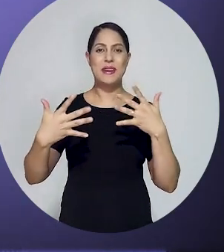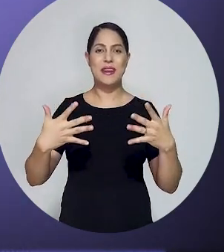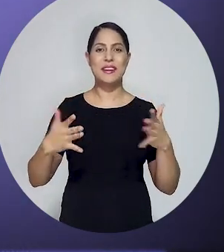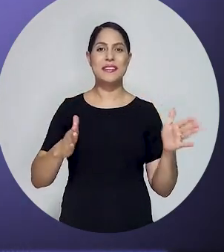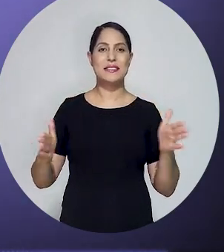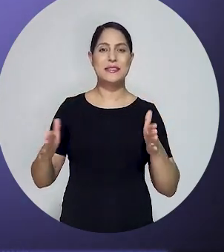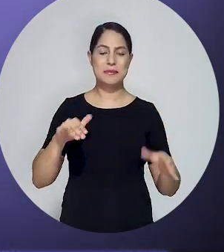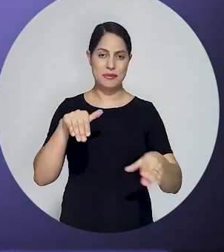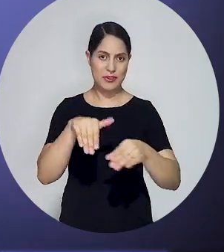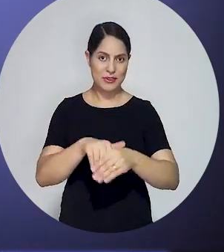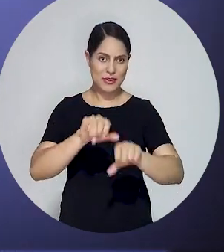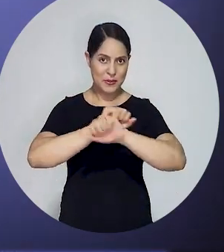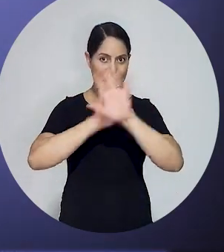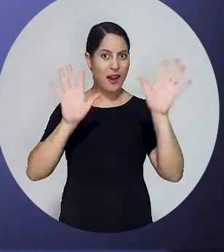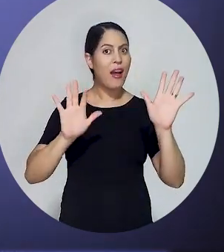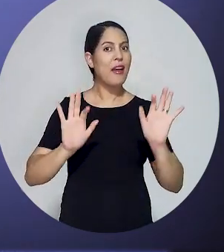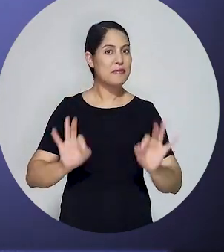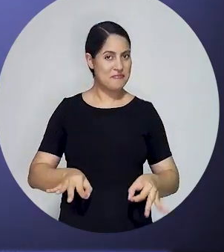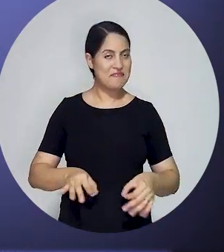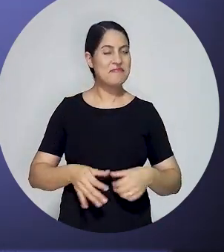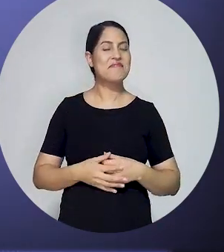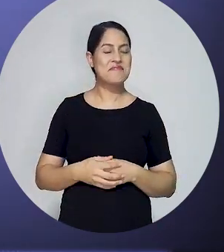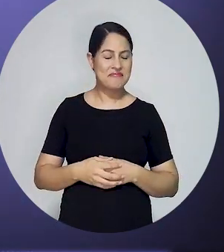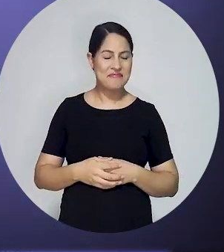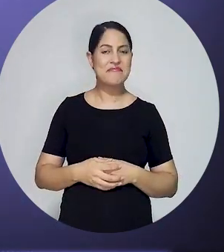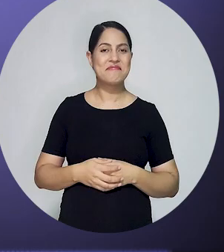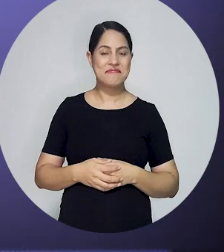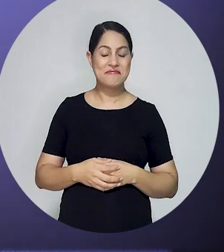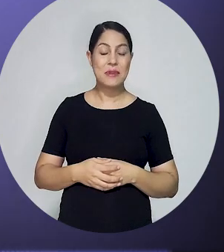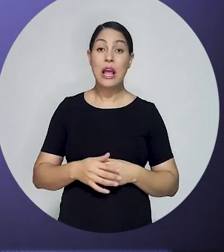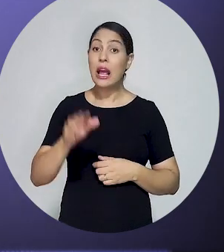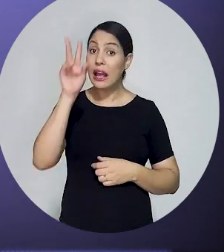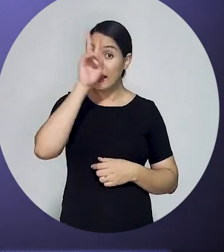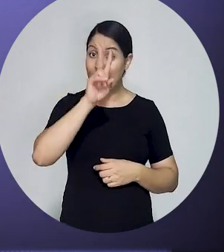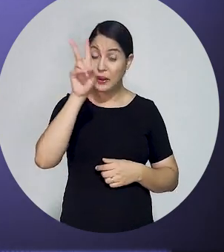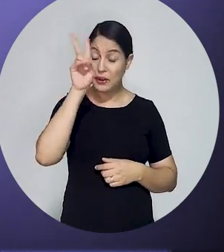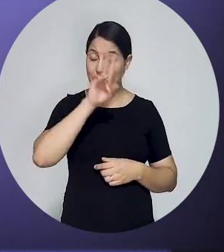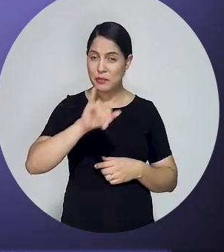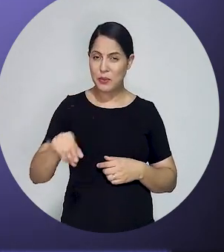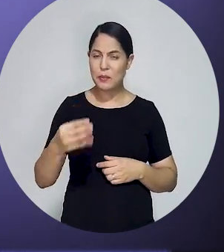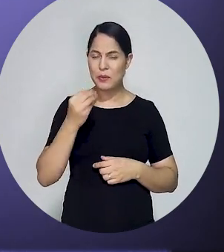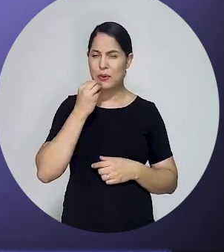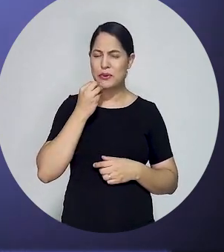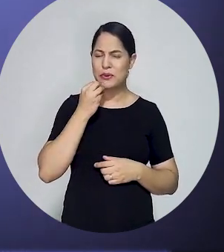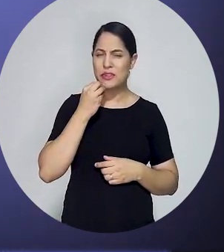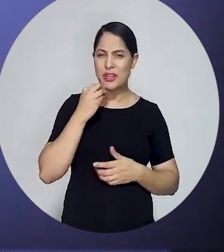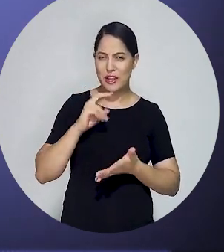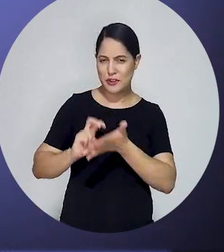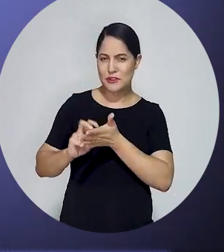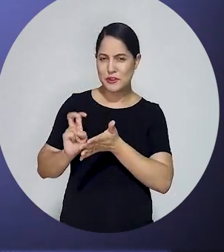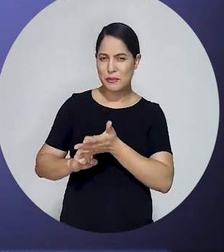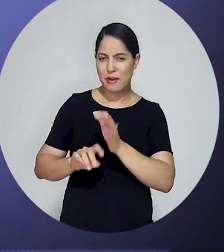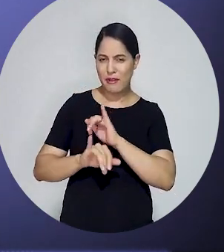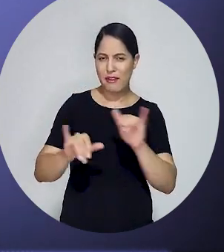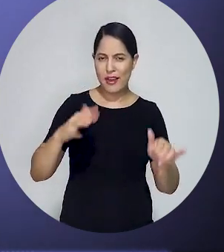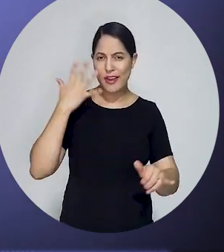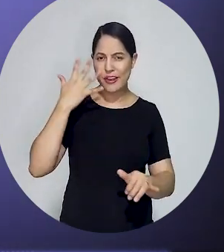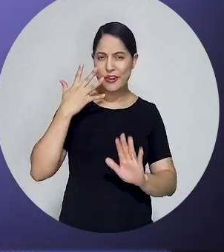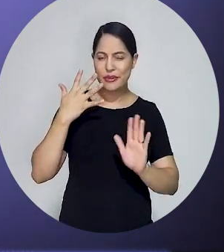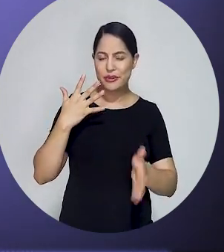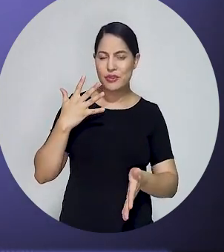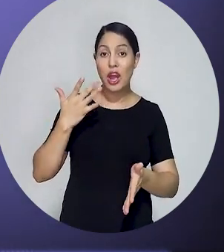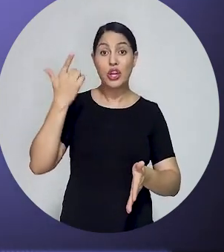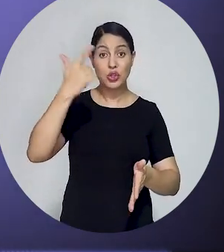e transparência nas eleições. Eu reitero aqui o que já tive a oportunidade de dizer pela